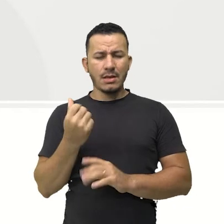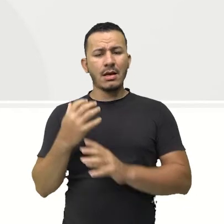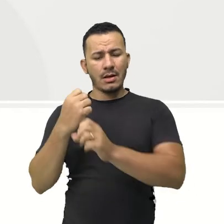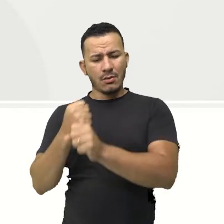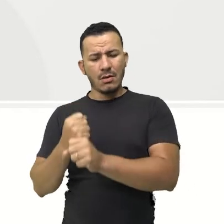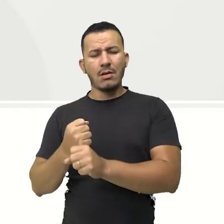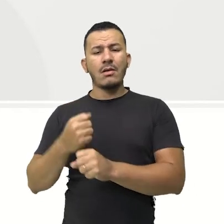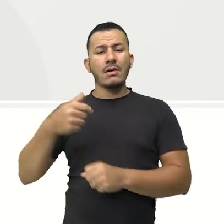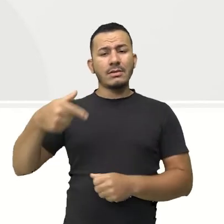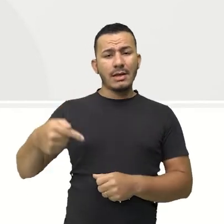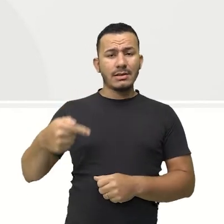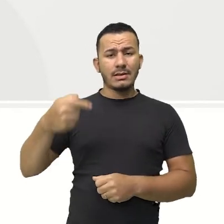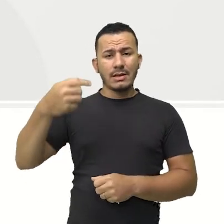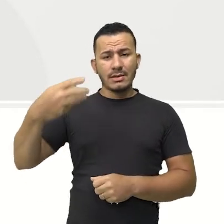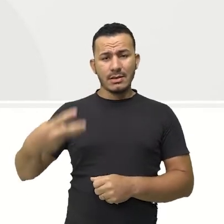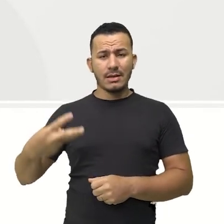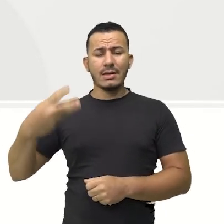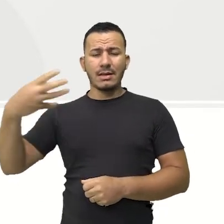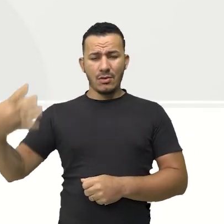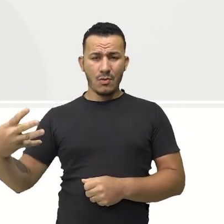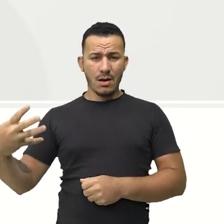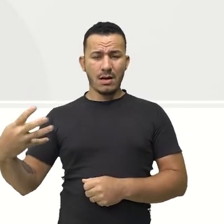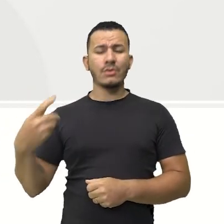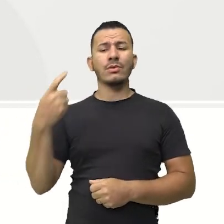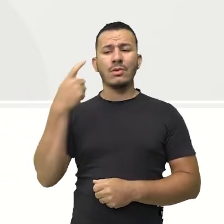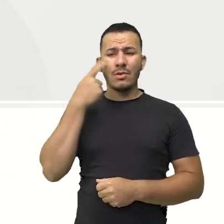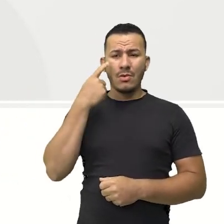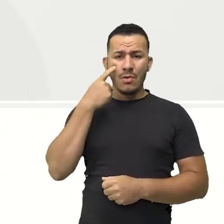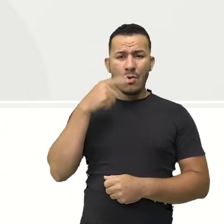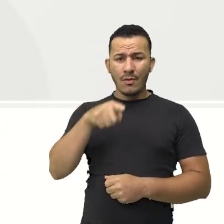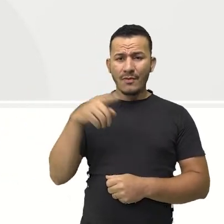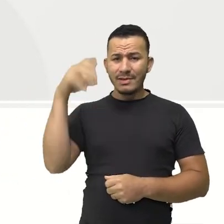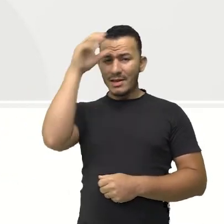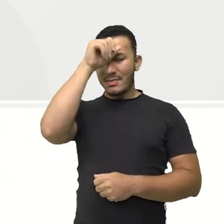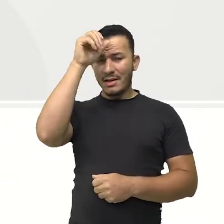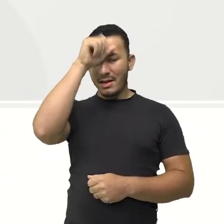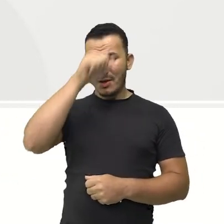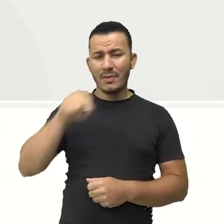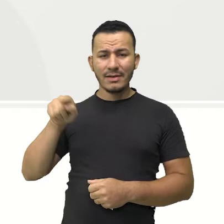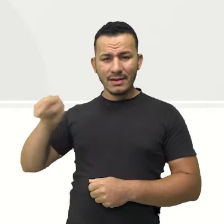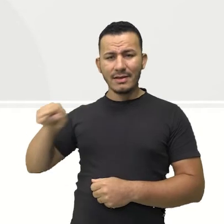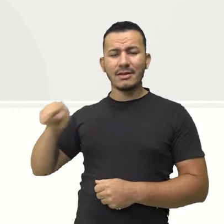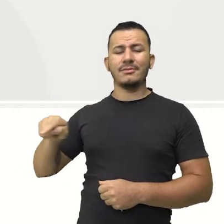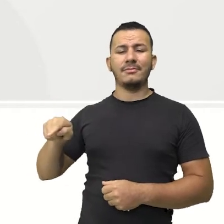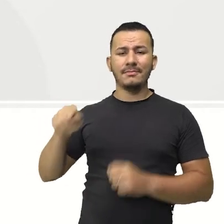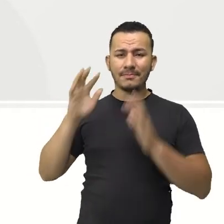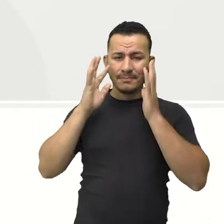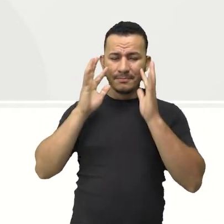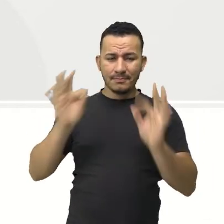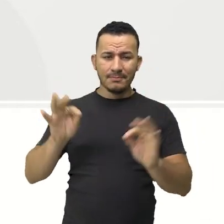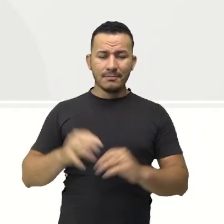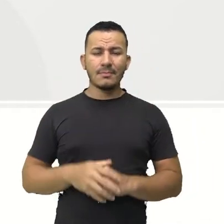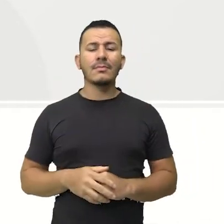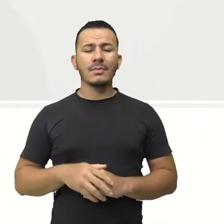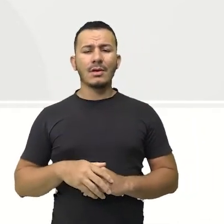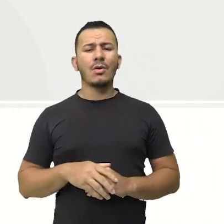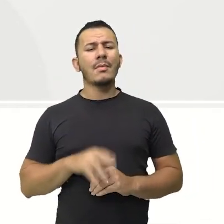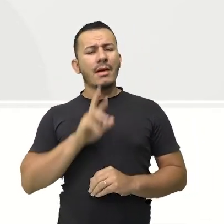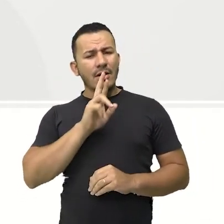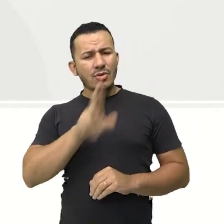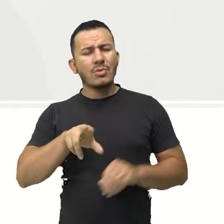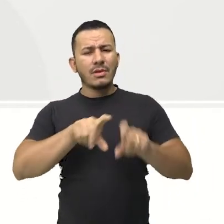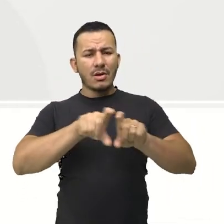734. Agora, olha o que tu aprendeu aí do princípio de resolução de equação, tá? No princípio de resolução de